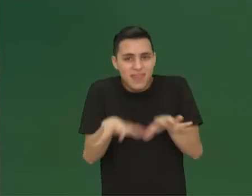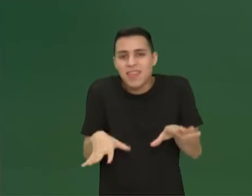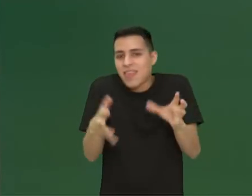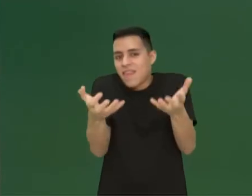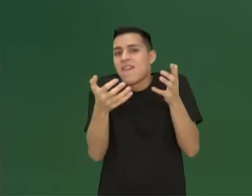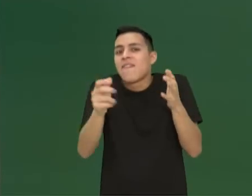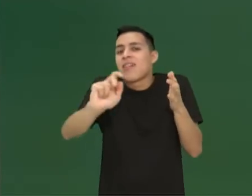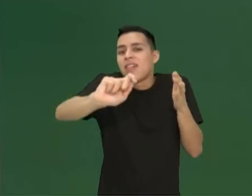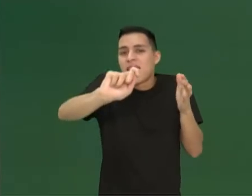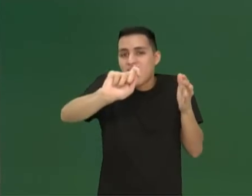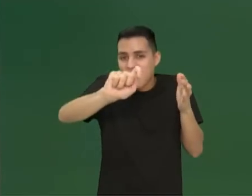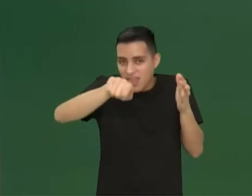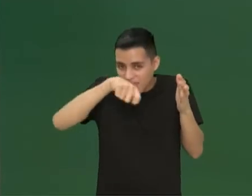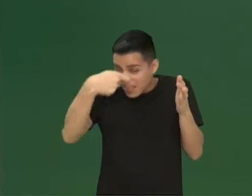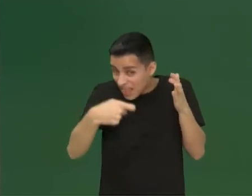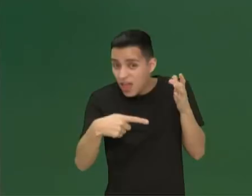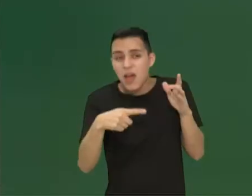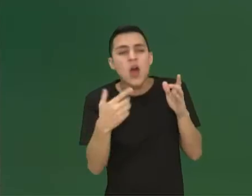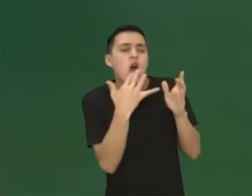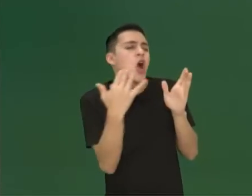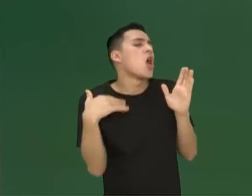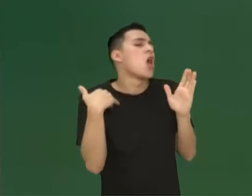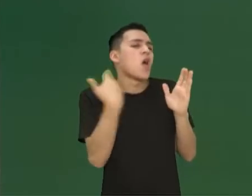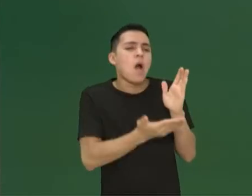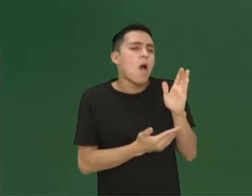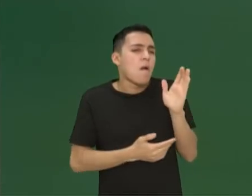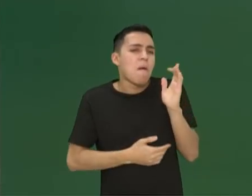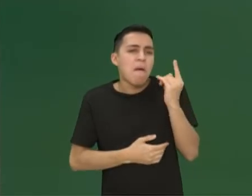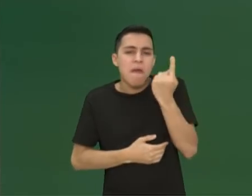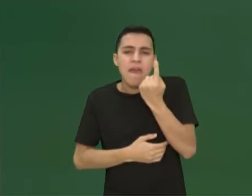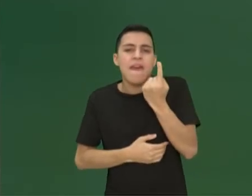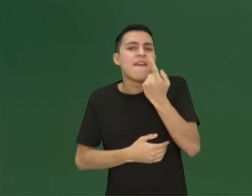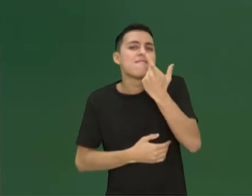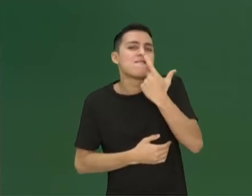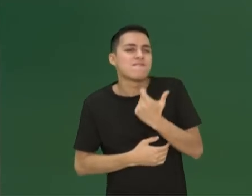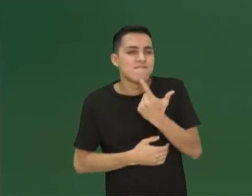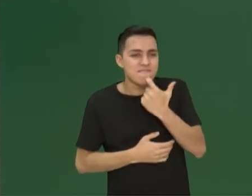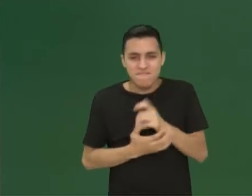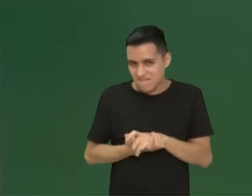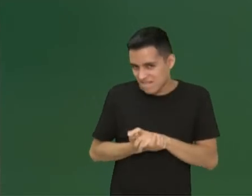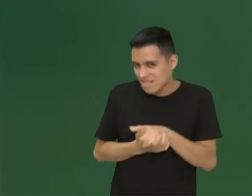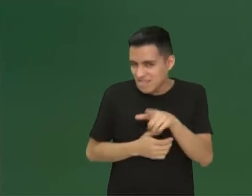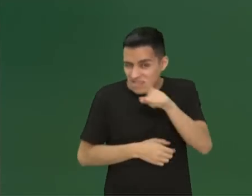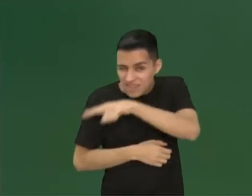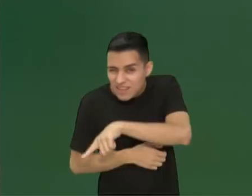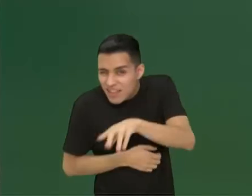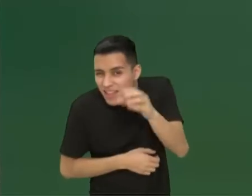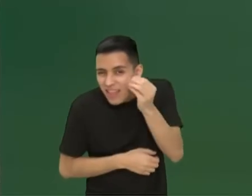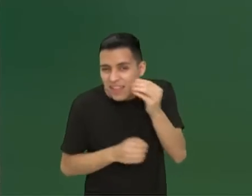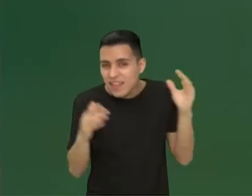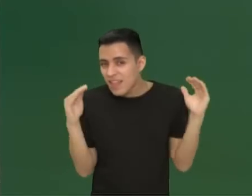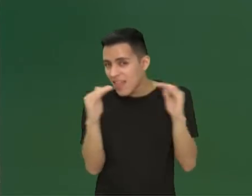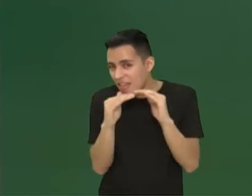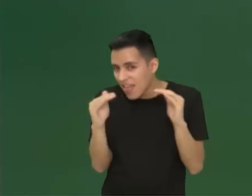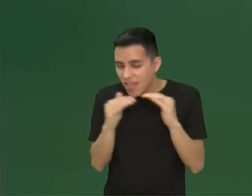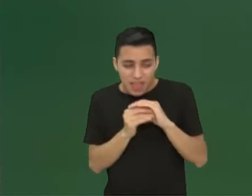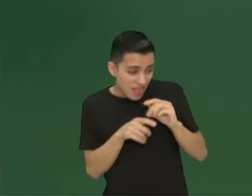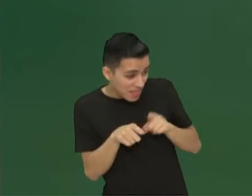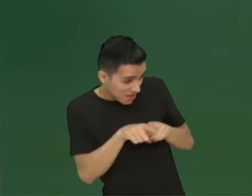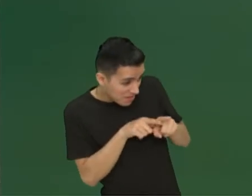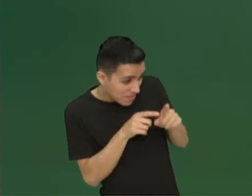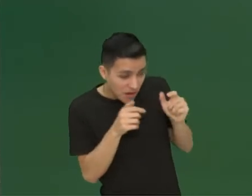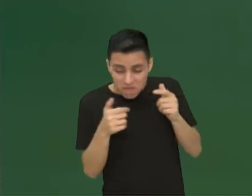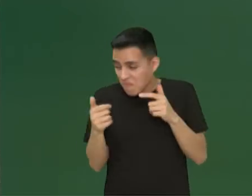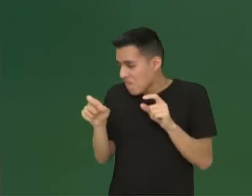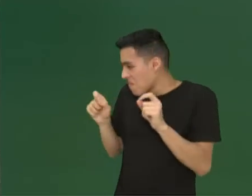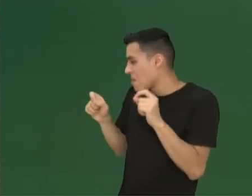você leia alto a cor para mim, vermelho. Faça esse desafio em casa, alto. O irmão não está aí do lado? A avó